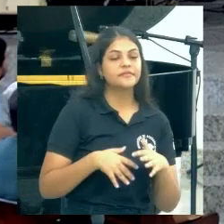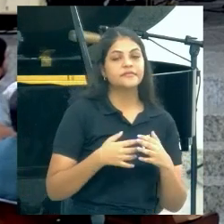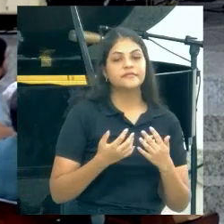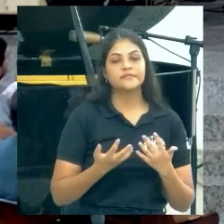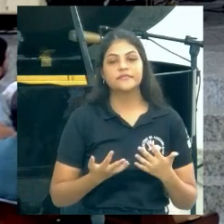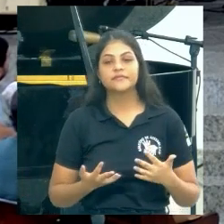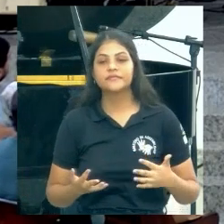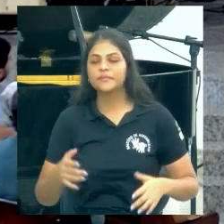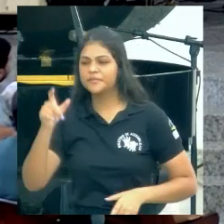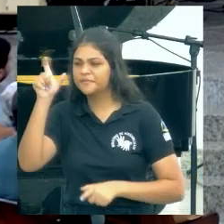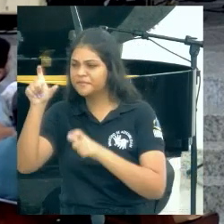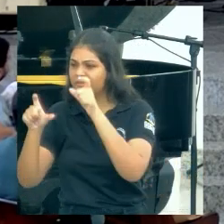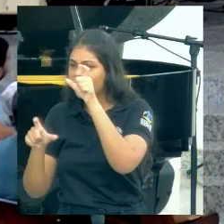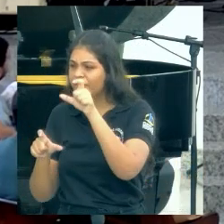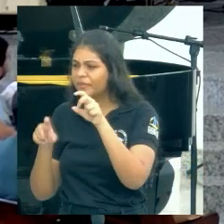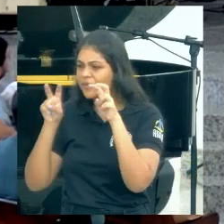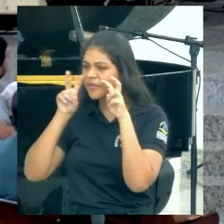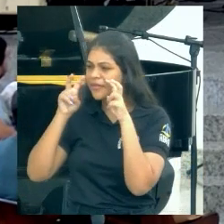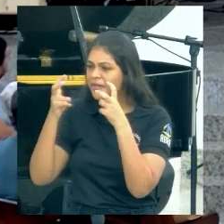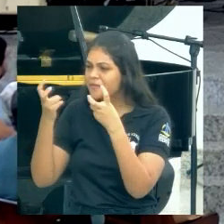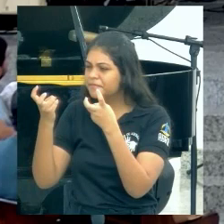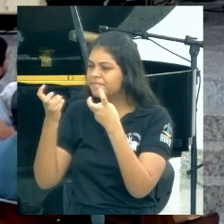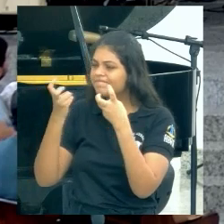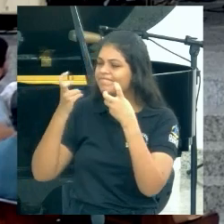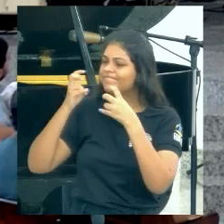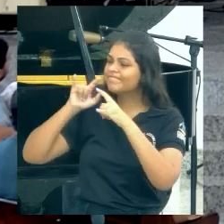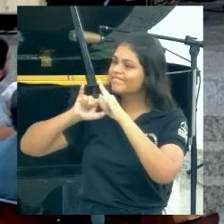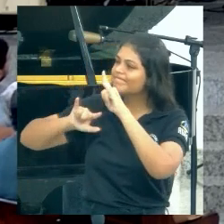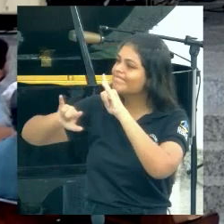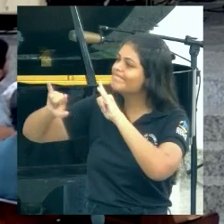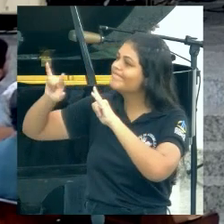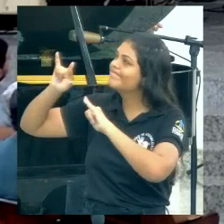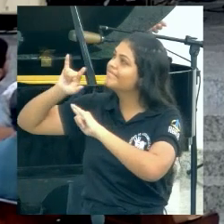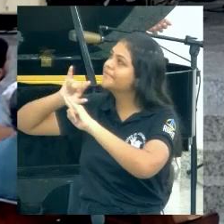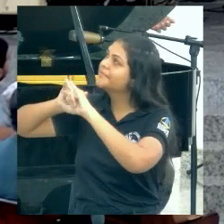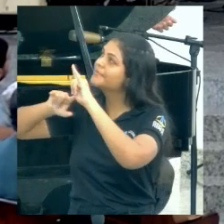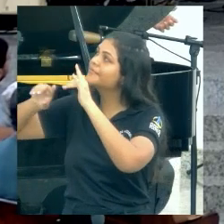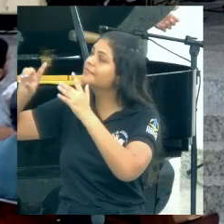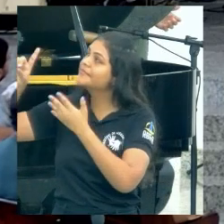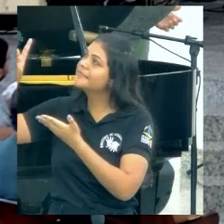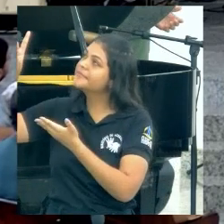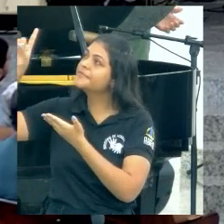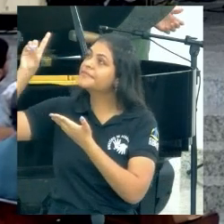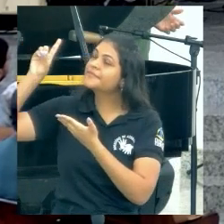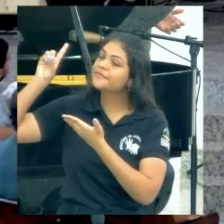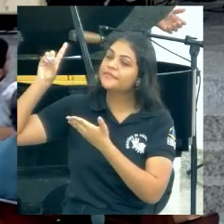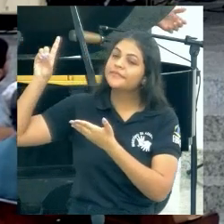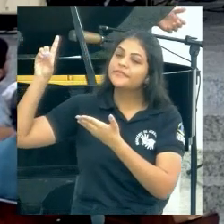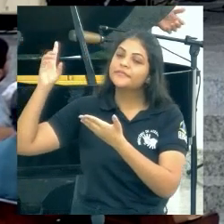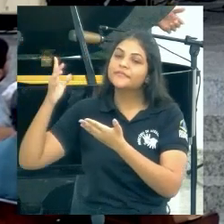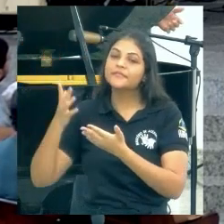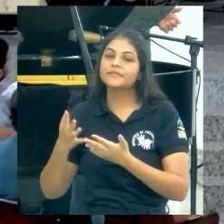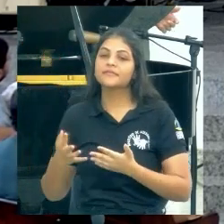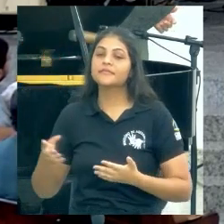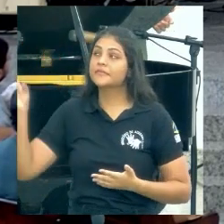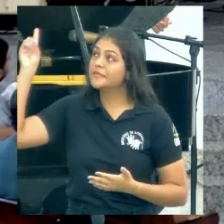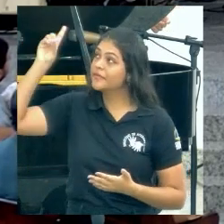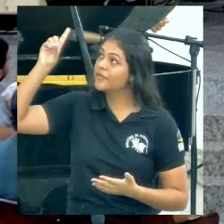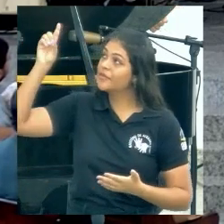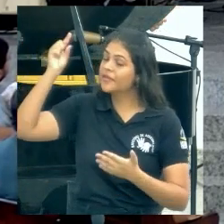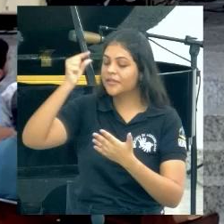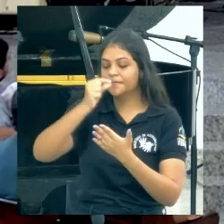que os homens leiam e se apaixonem por ti. Escreve